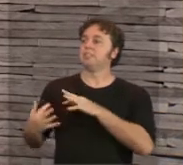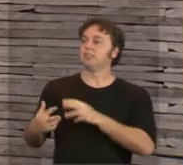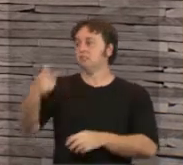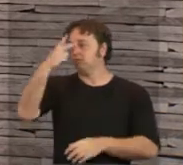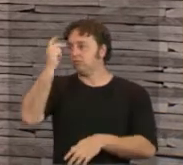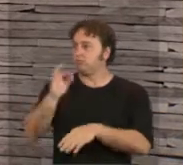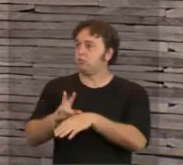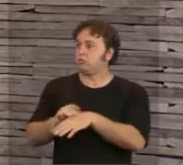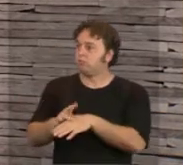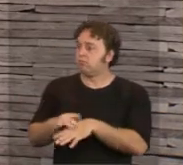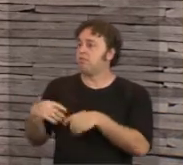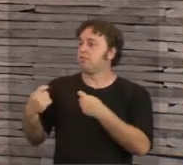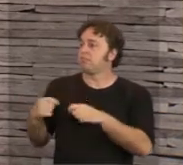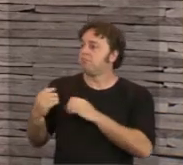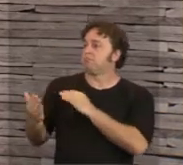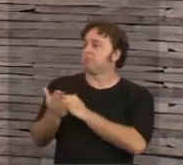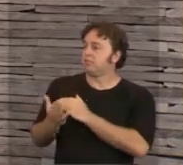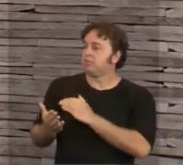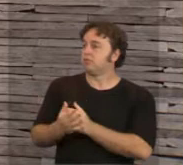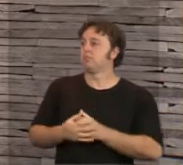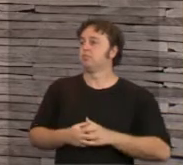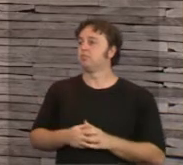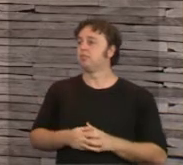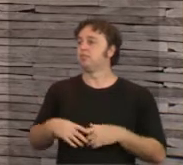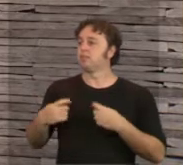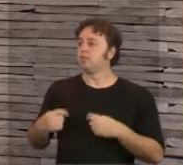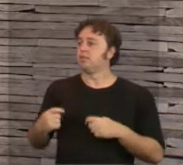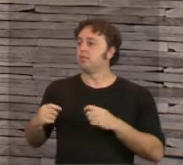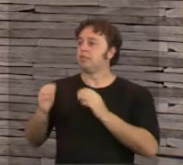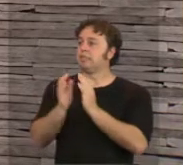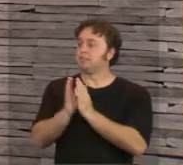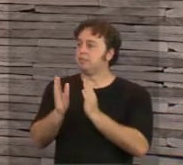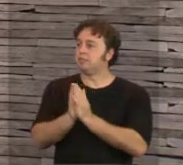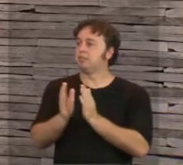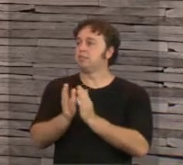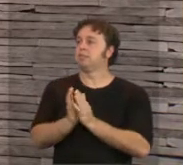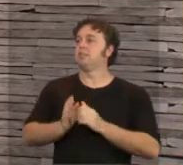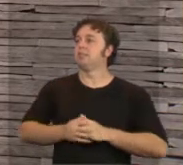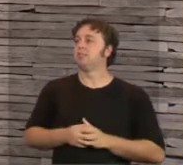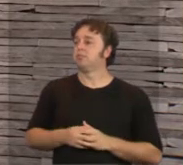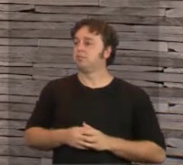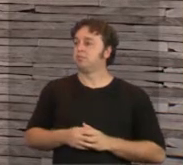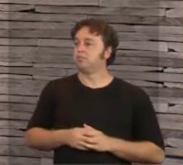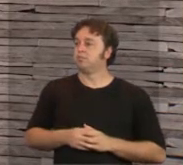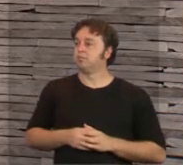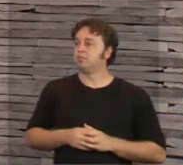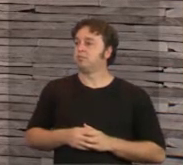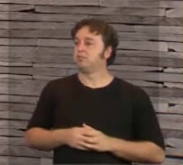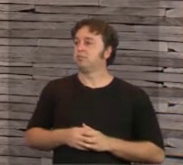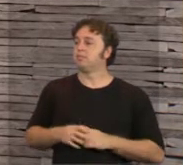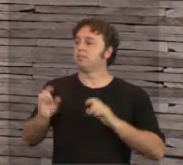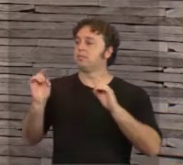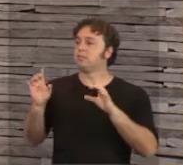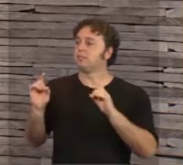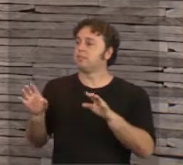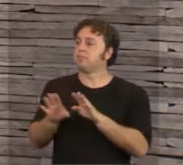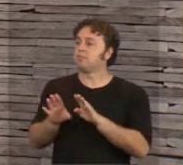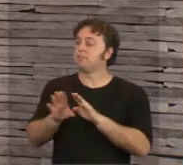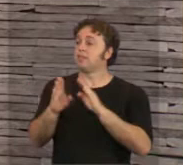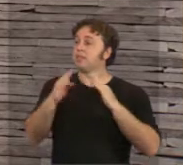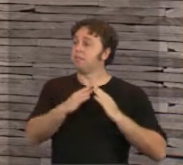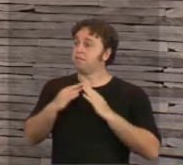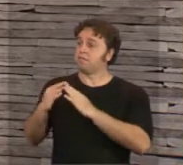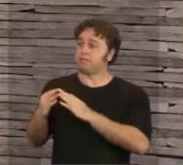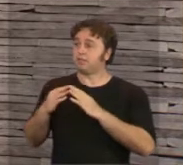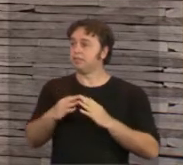doentes necessitados, né? Sim. Que estão precisando de orações, né? Certo. E principalmente para uma vizinha minha,